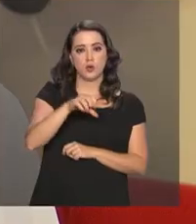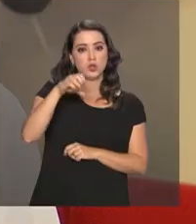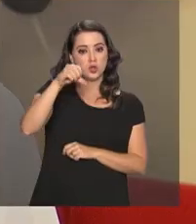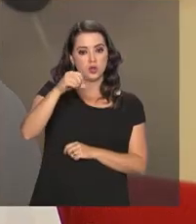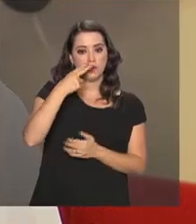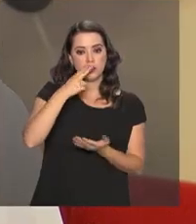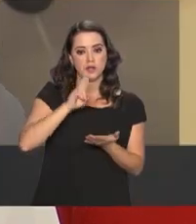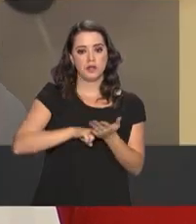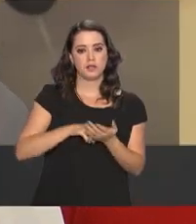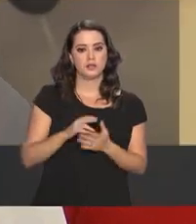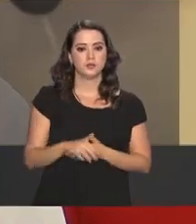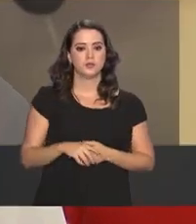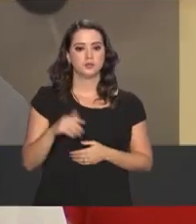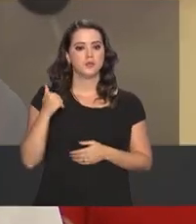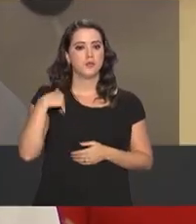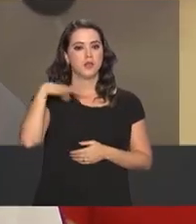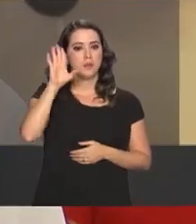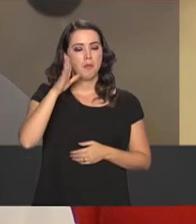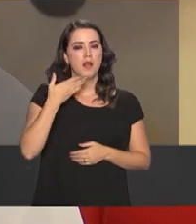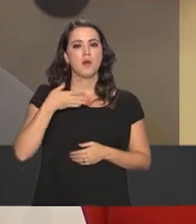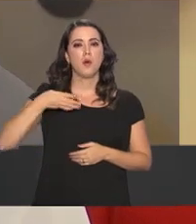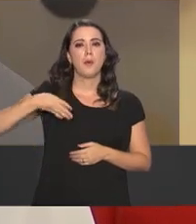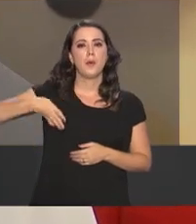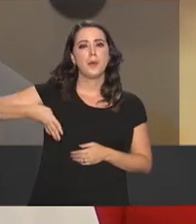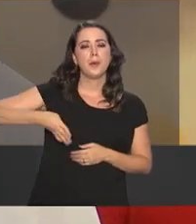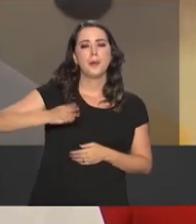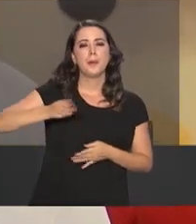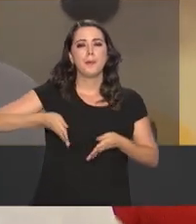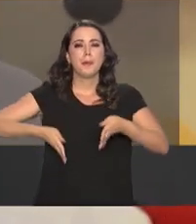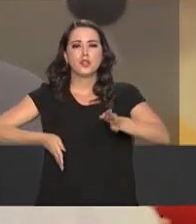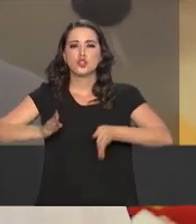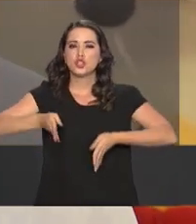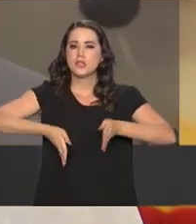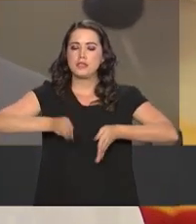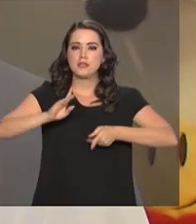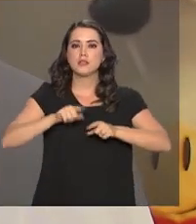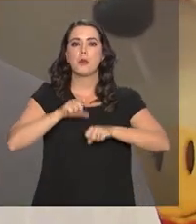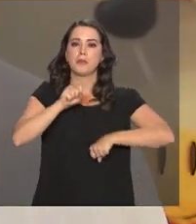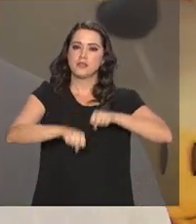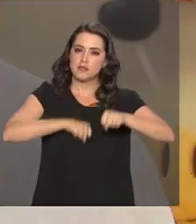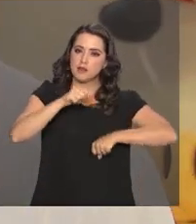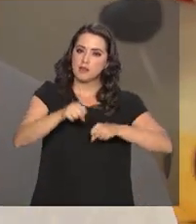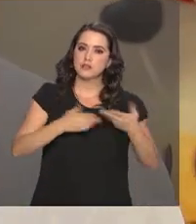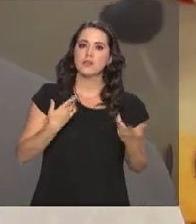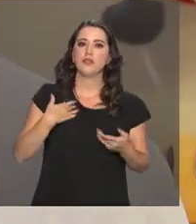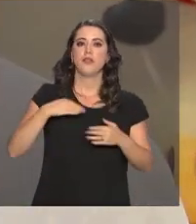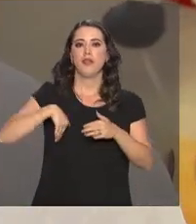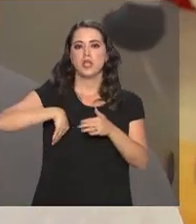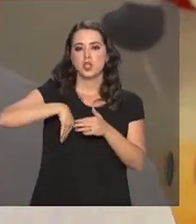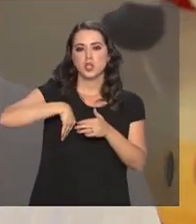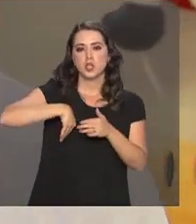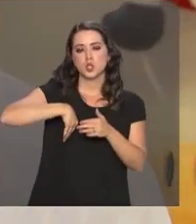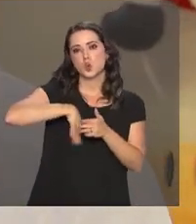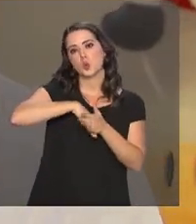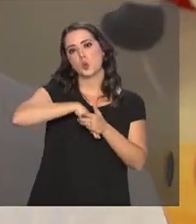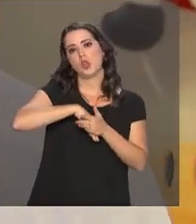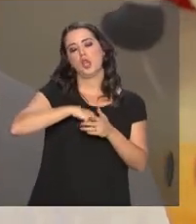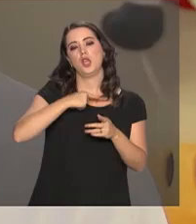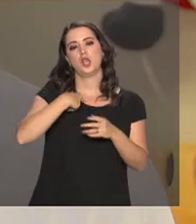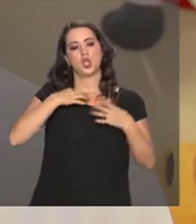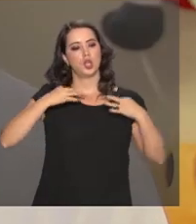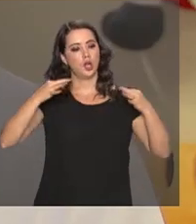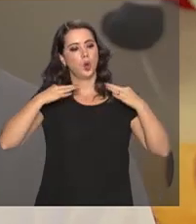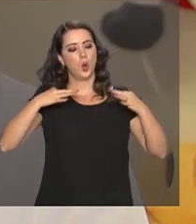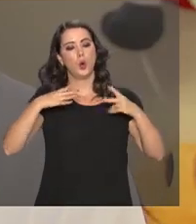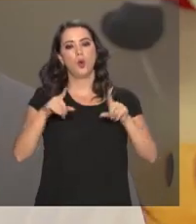maior pedido continua sendo patins para as meninas bicicleta para os meninos mas tem de tudo né em chuteira tem roupa tênis